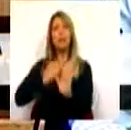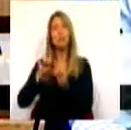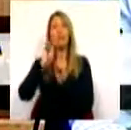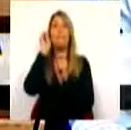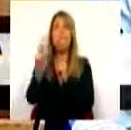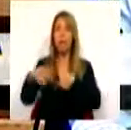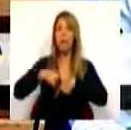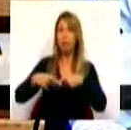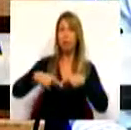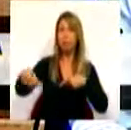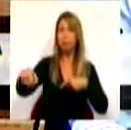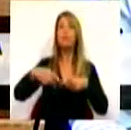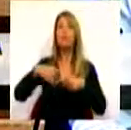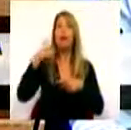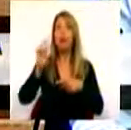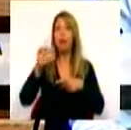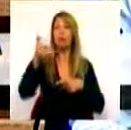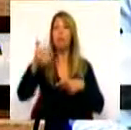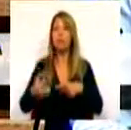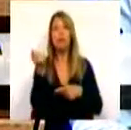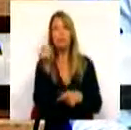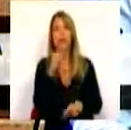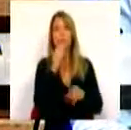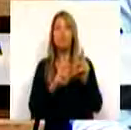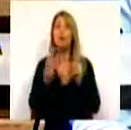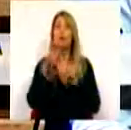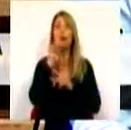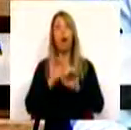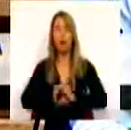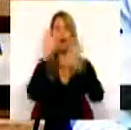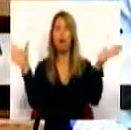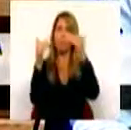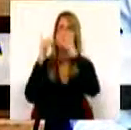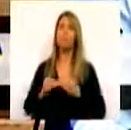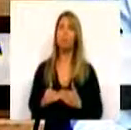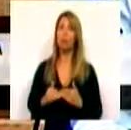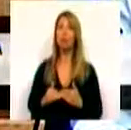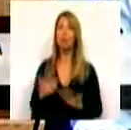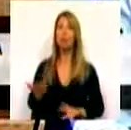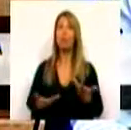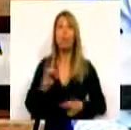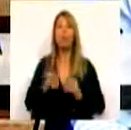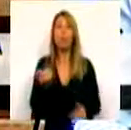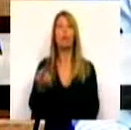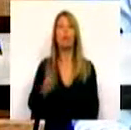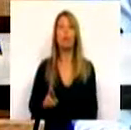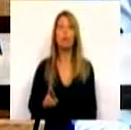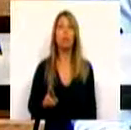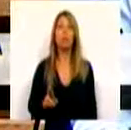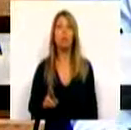seja paga num período de 25 anos e com taxas de juros que são claramente inferiores àquilo que são as taxas